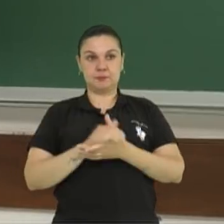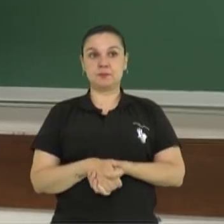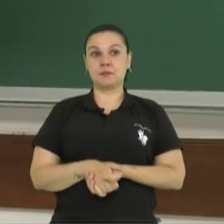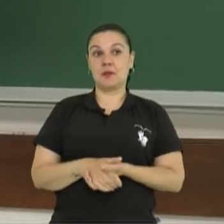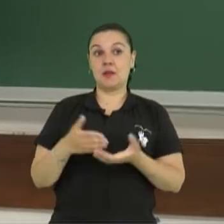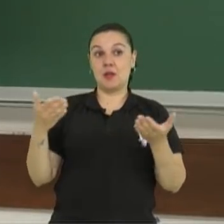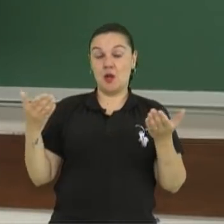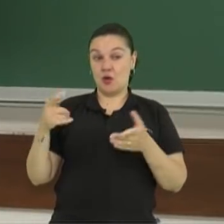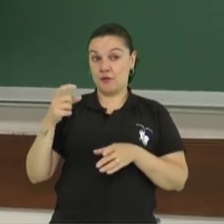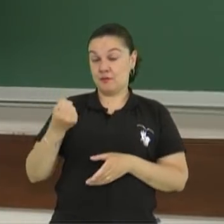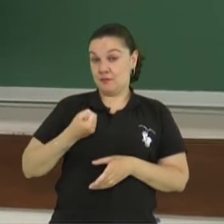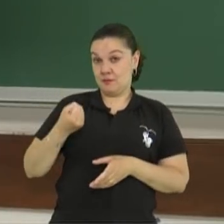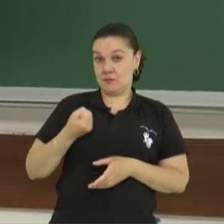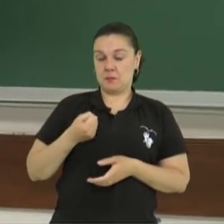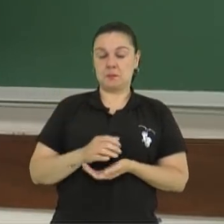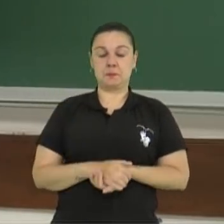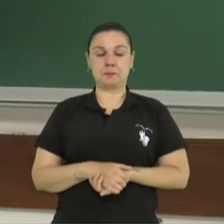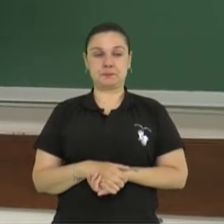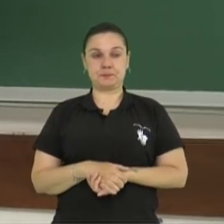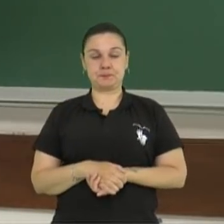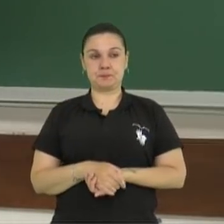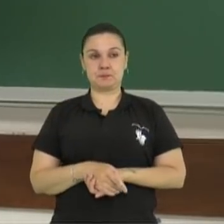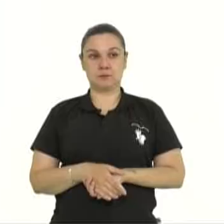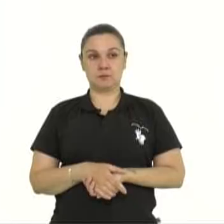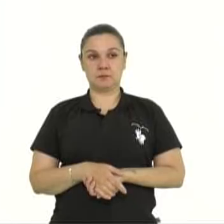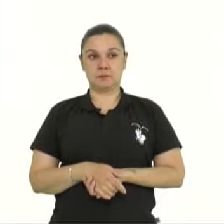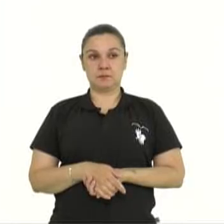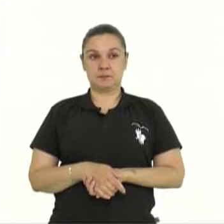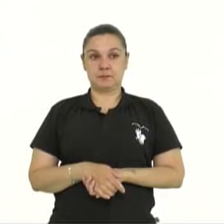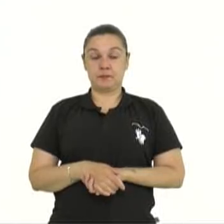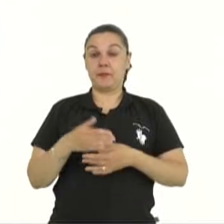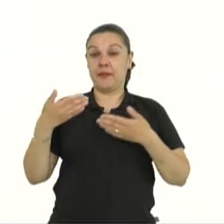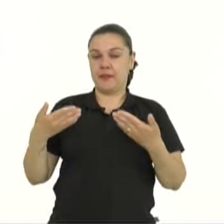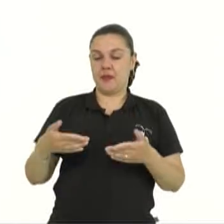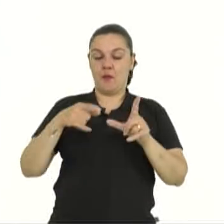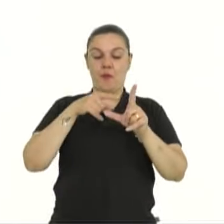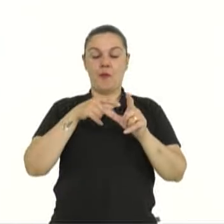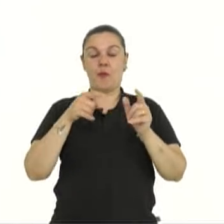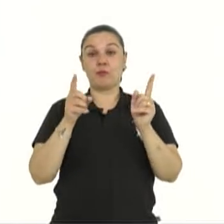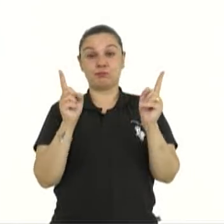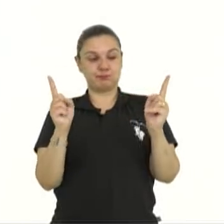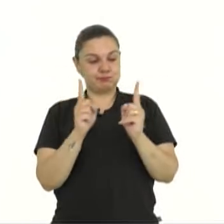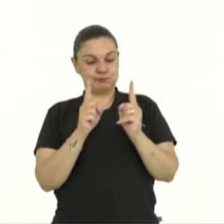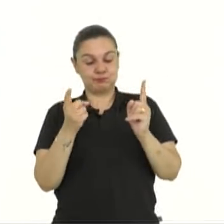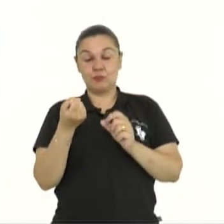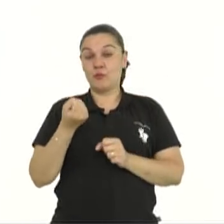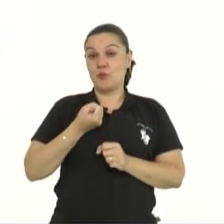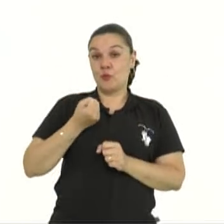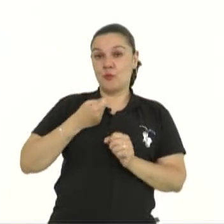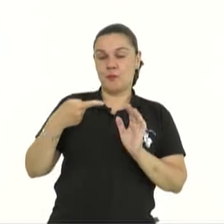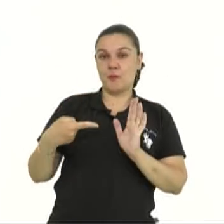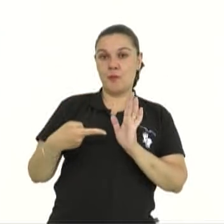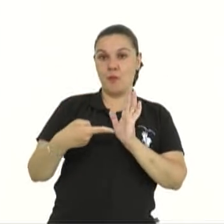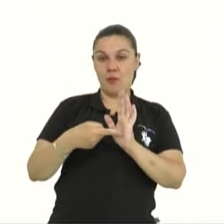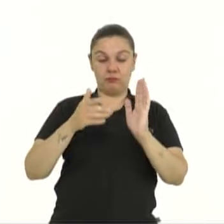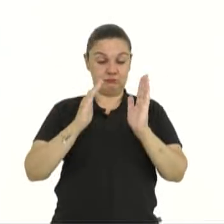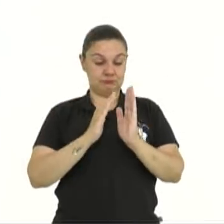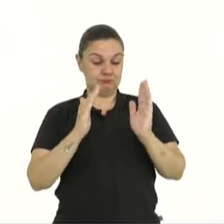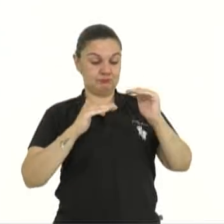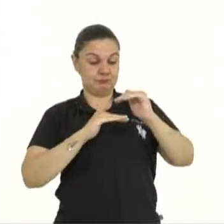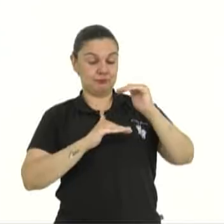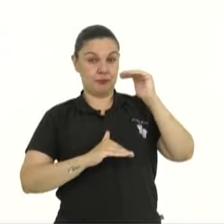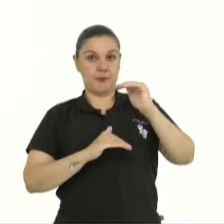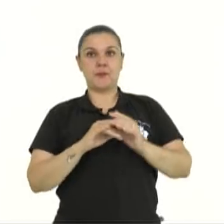da escala numérica. Presta atenção. A escala numérica é a representação das